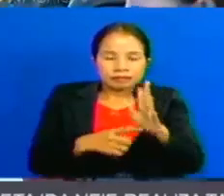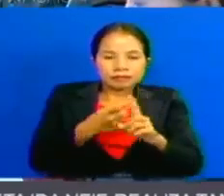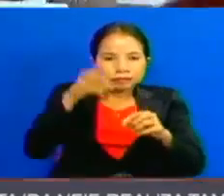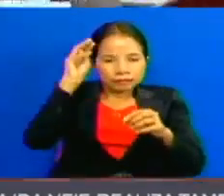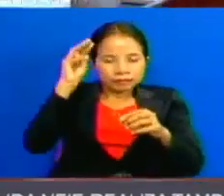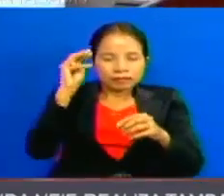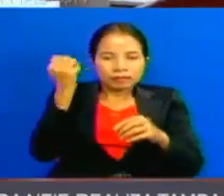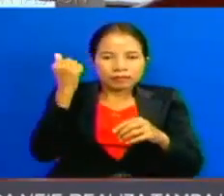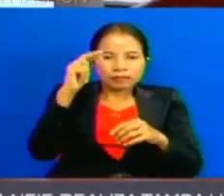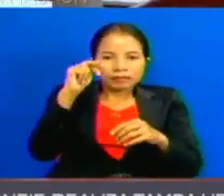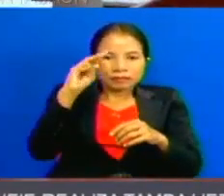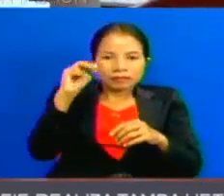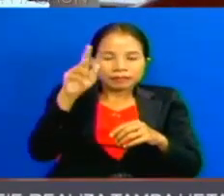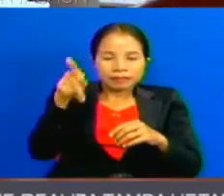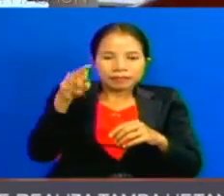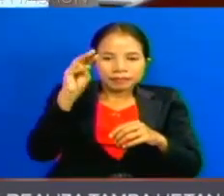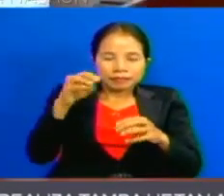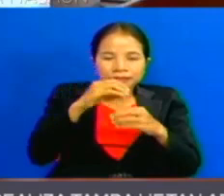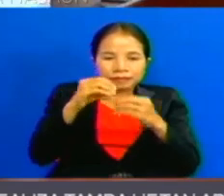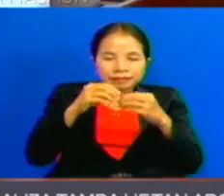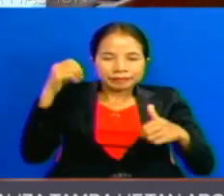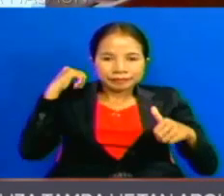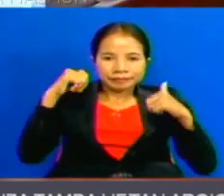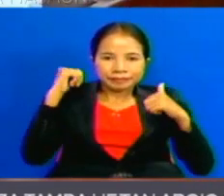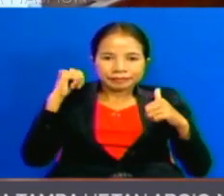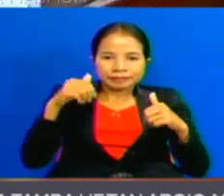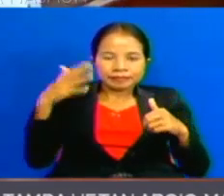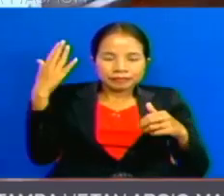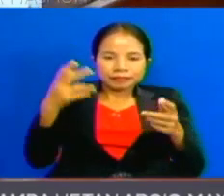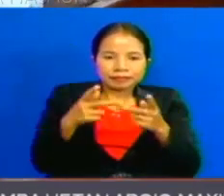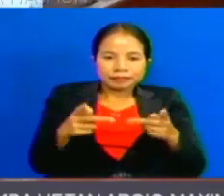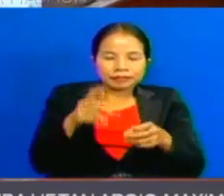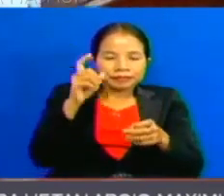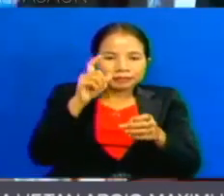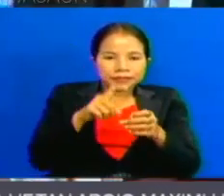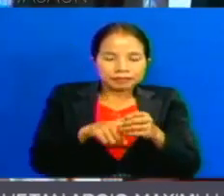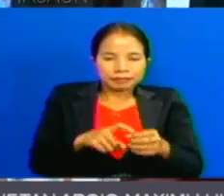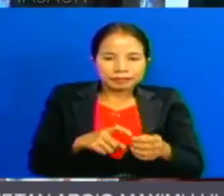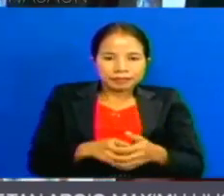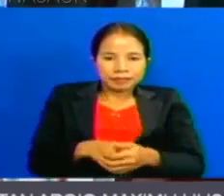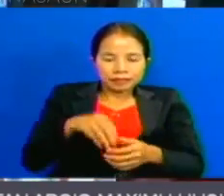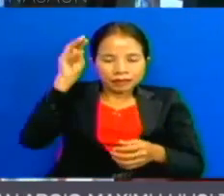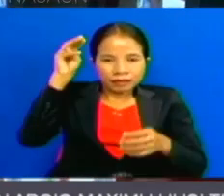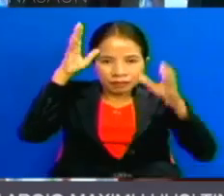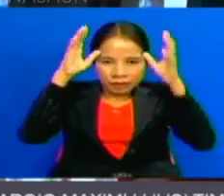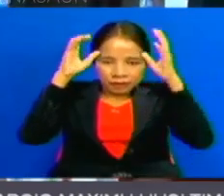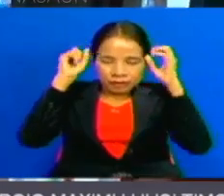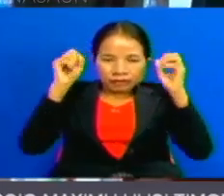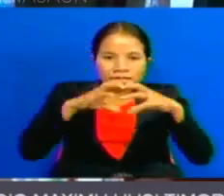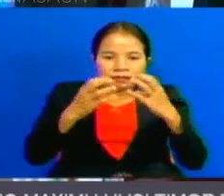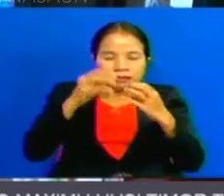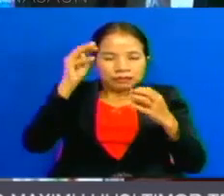no Minerais, com uma condição atividade de desmantelamento e recampo o Baio Undan. Ministro, Presidência, Conselho